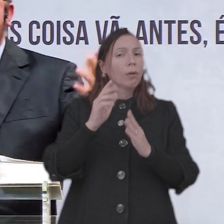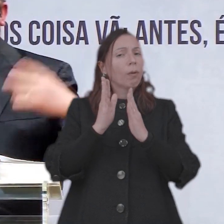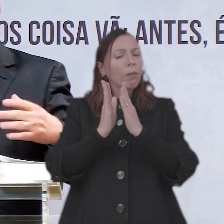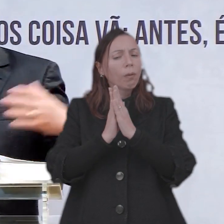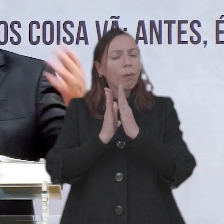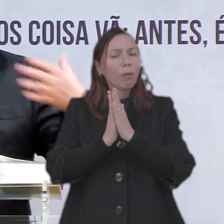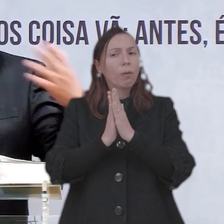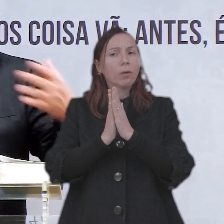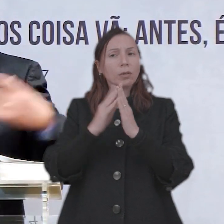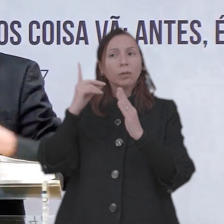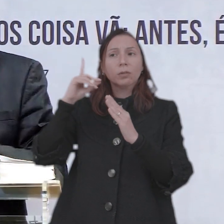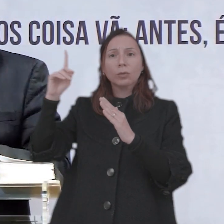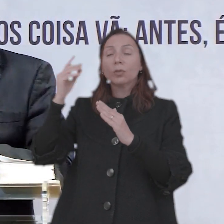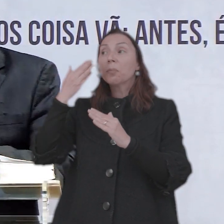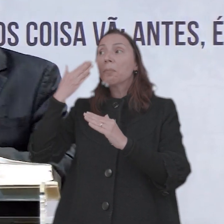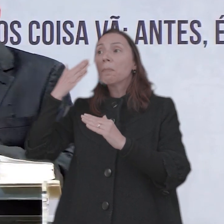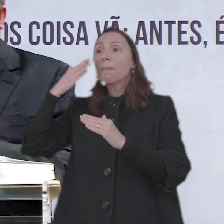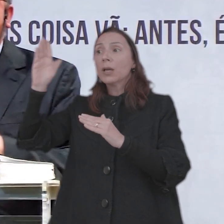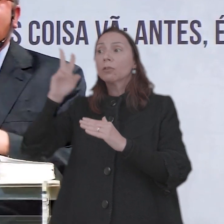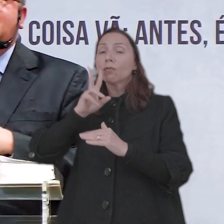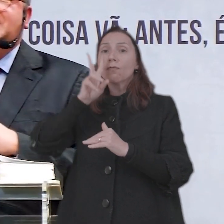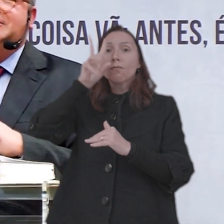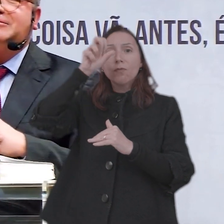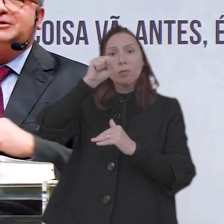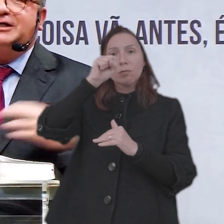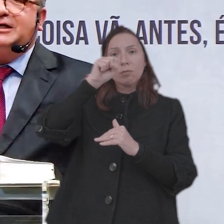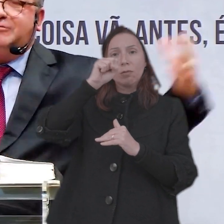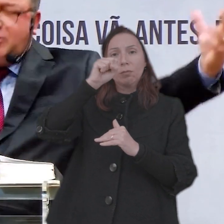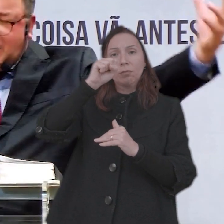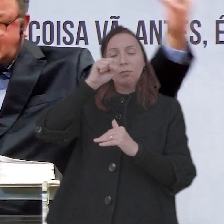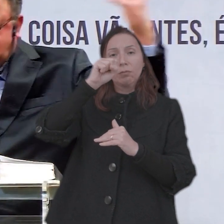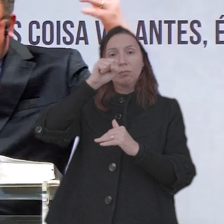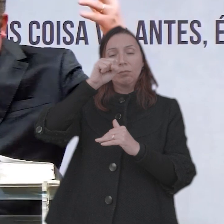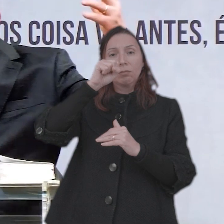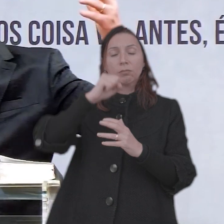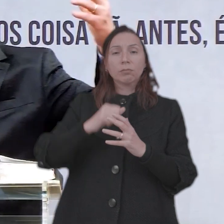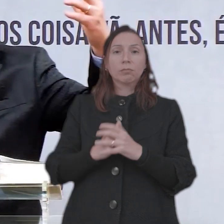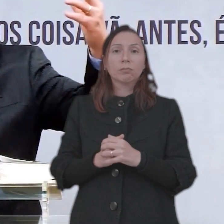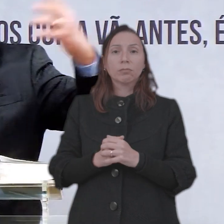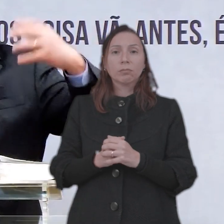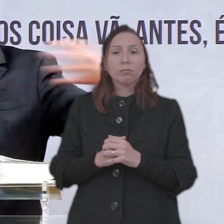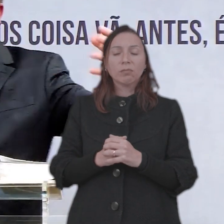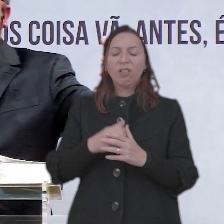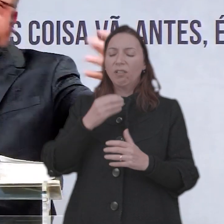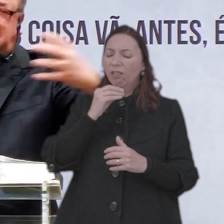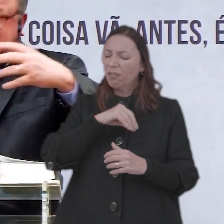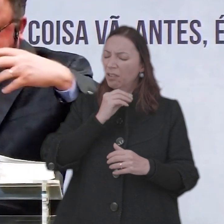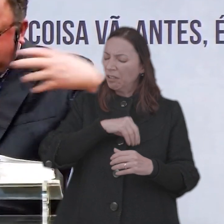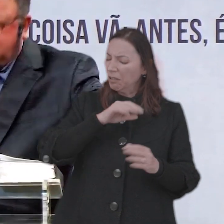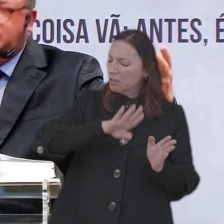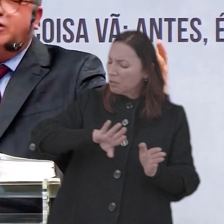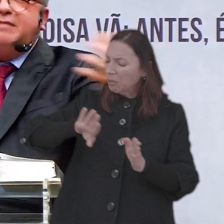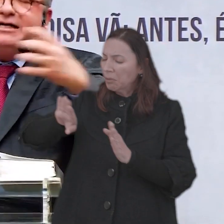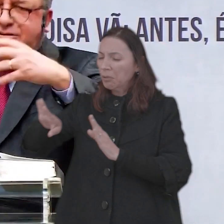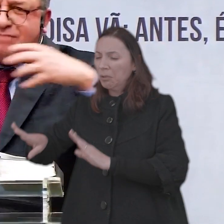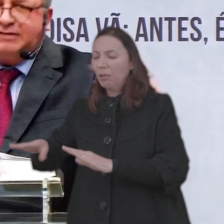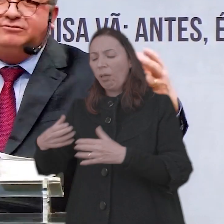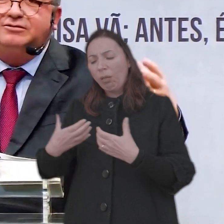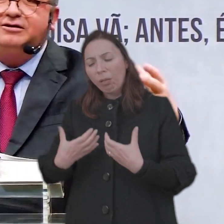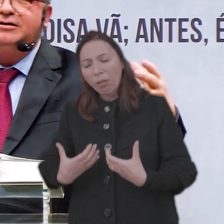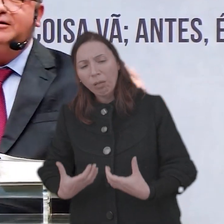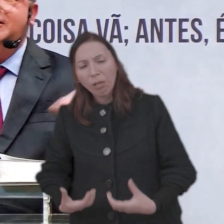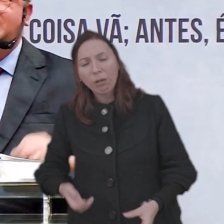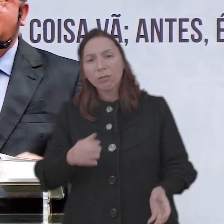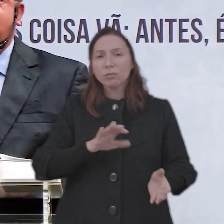Senhor, me fortaleça nessa manhã. Tira do meu coração toda a fraqueza, todo o desânimo, todo o